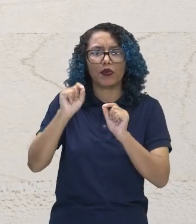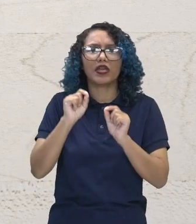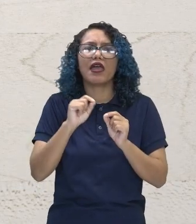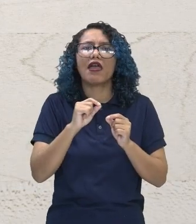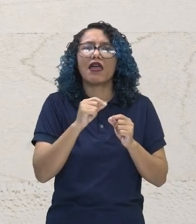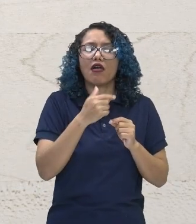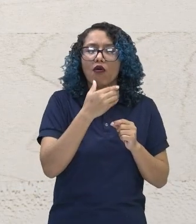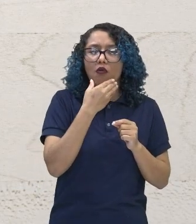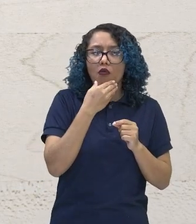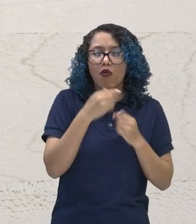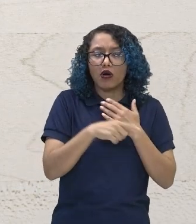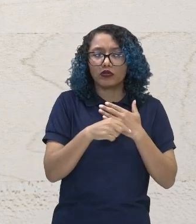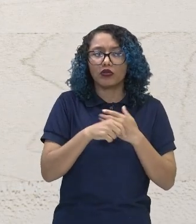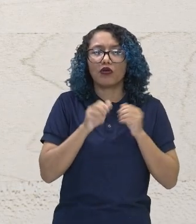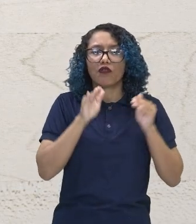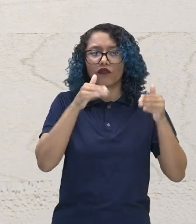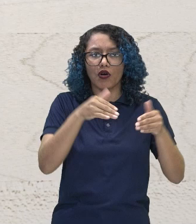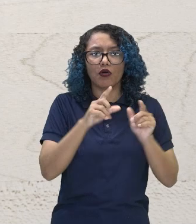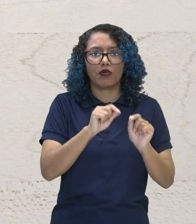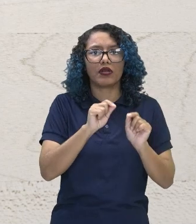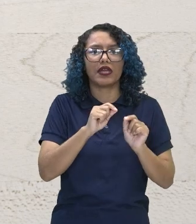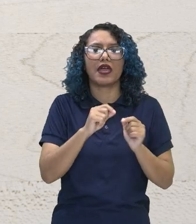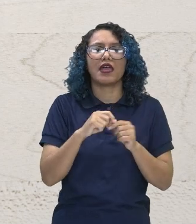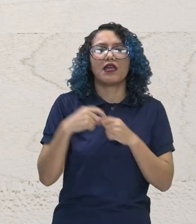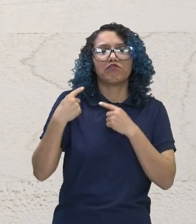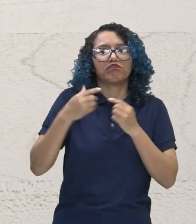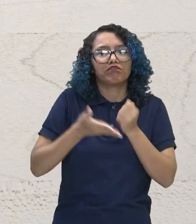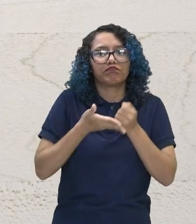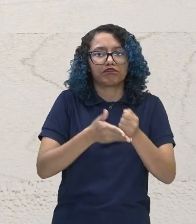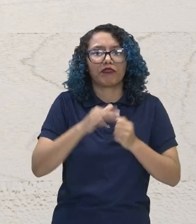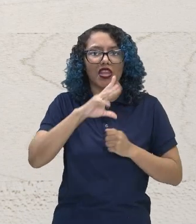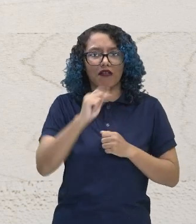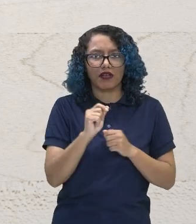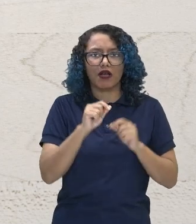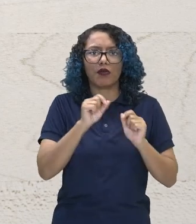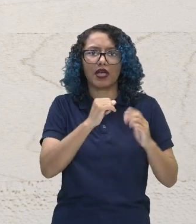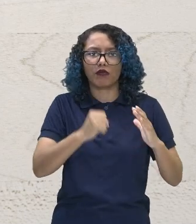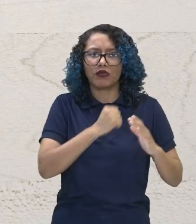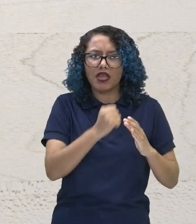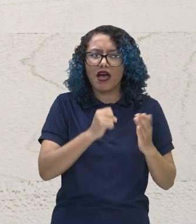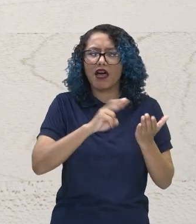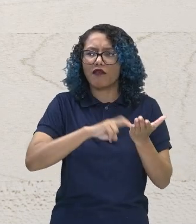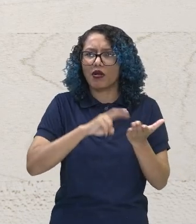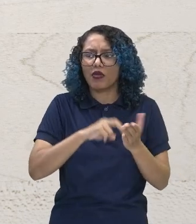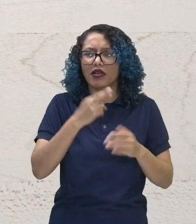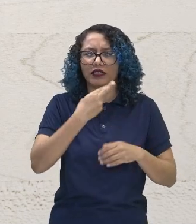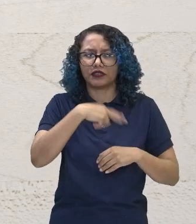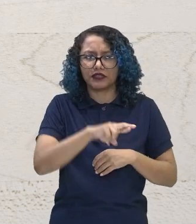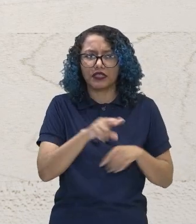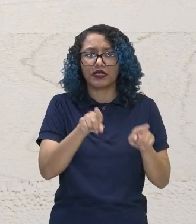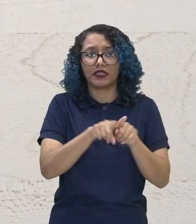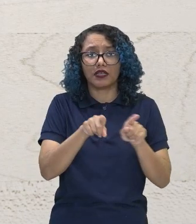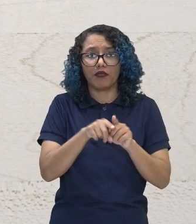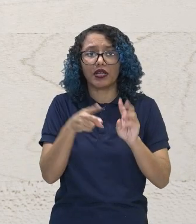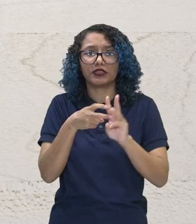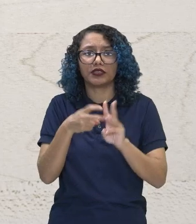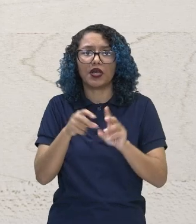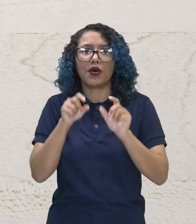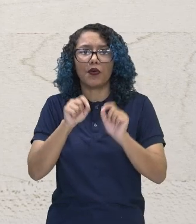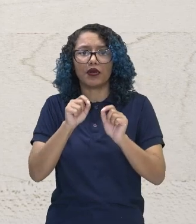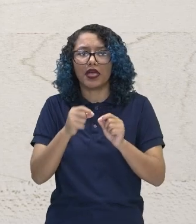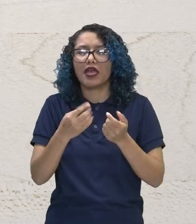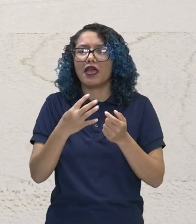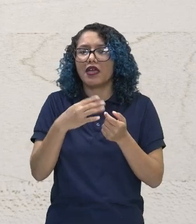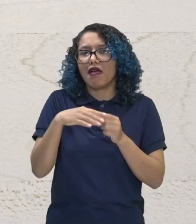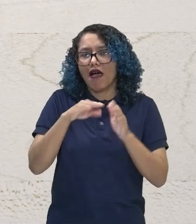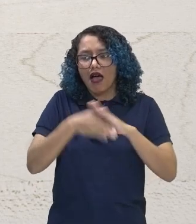contribuição africana na culinária, no vocabulário, na religiosidade e indígena nos hábitos e no conhecimento da terra, para